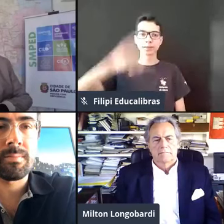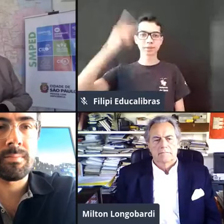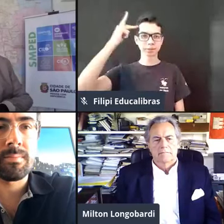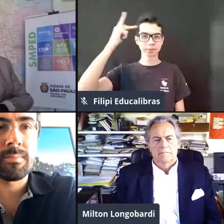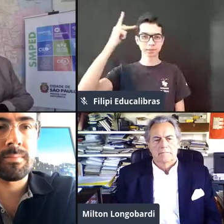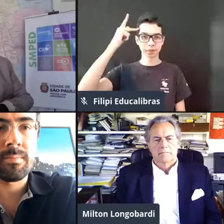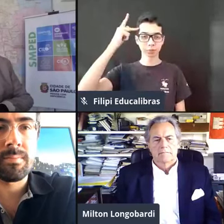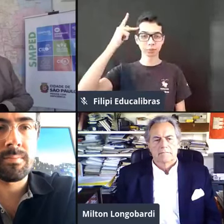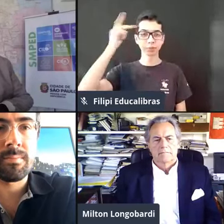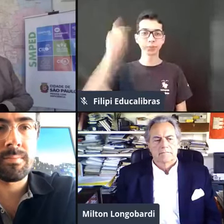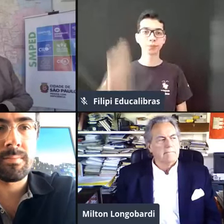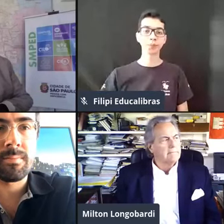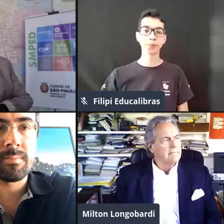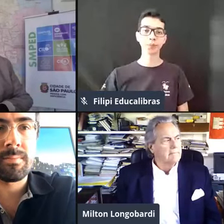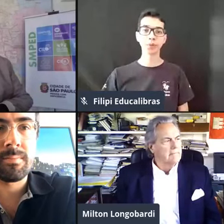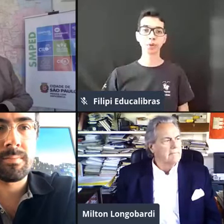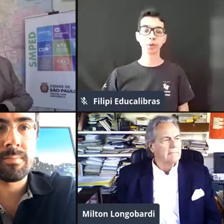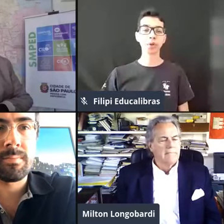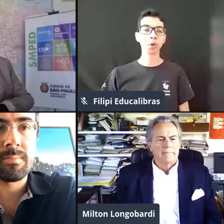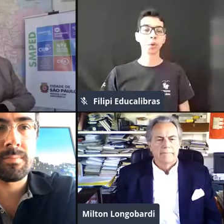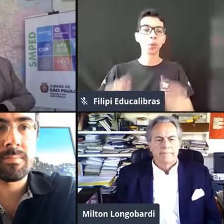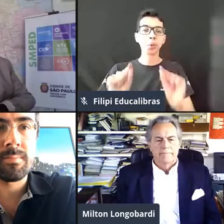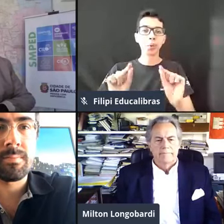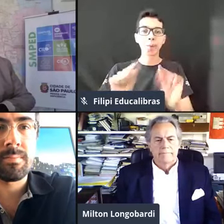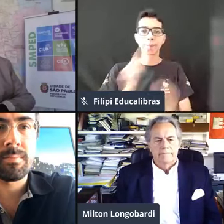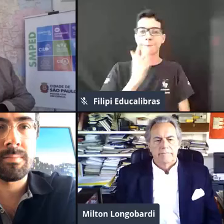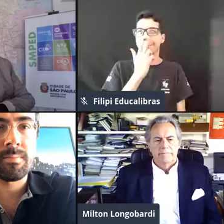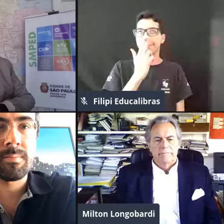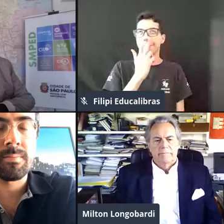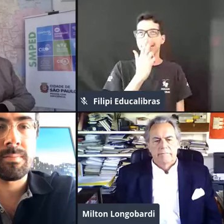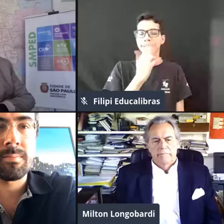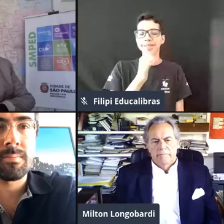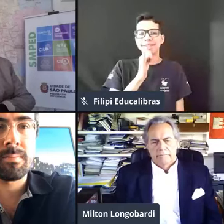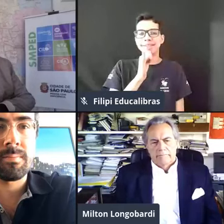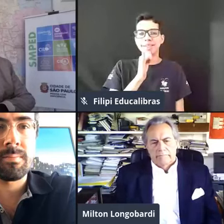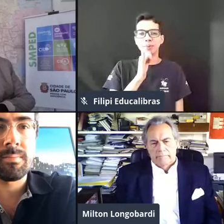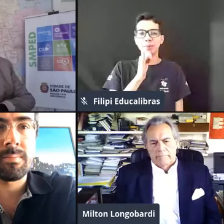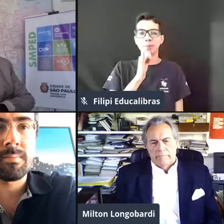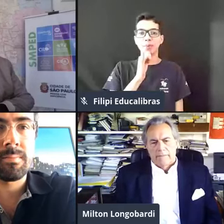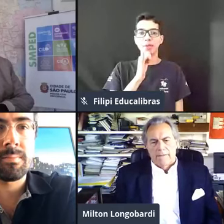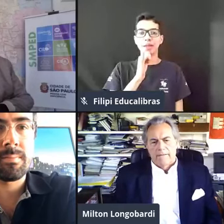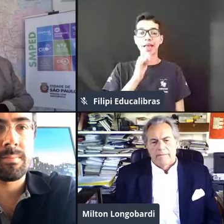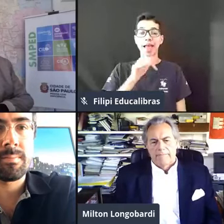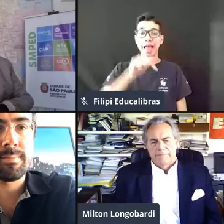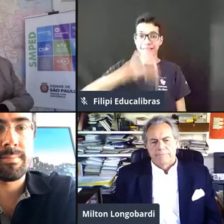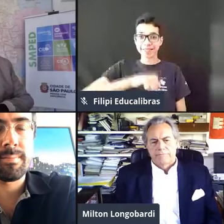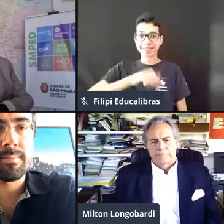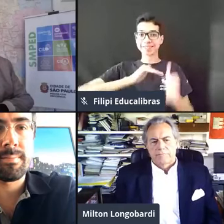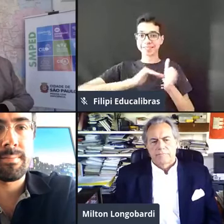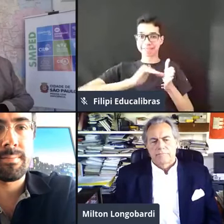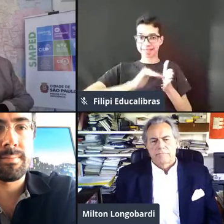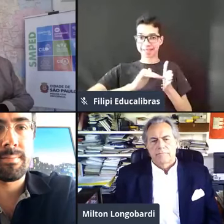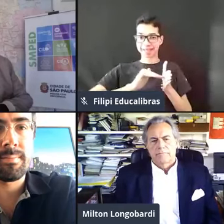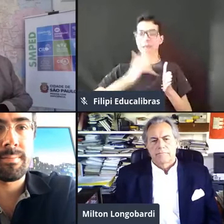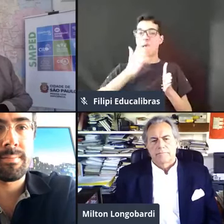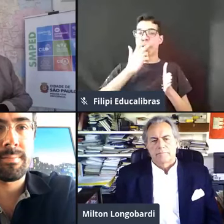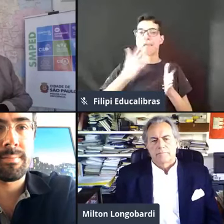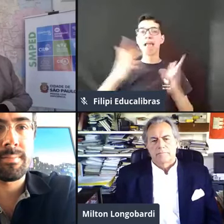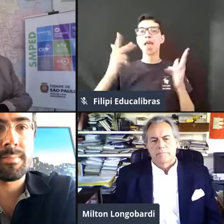um filhote, né, uma consequência desta secretaria. Então, a